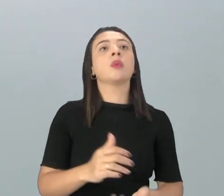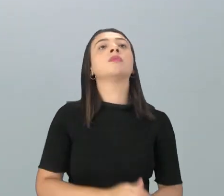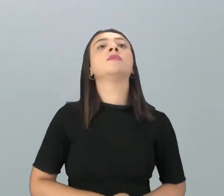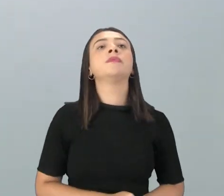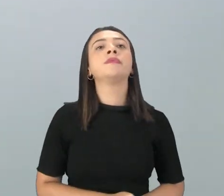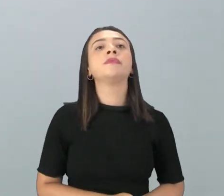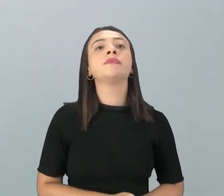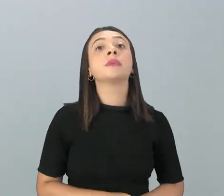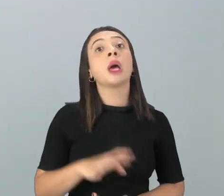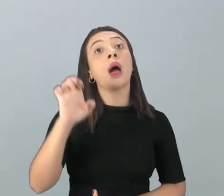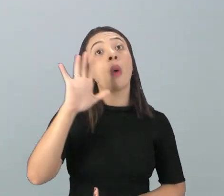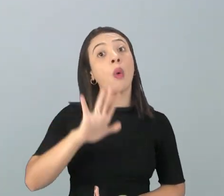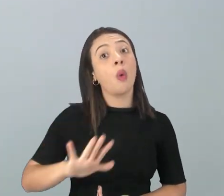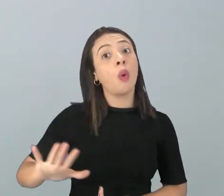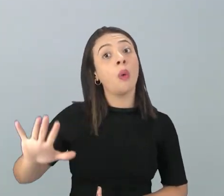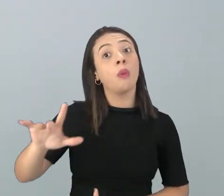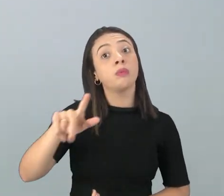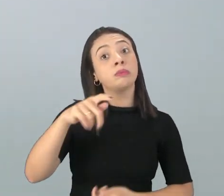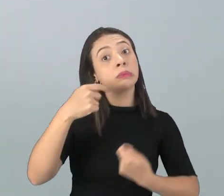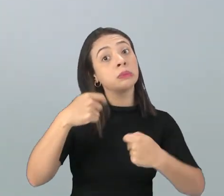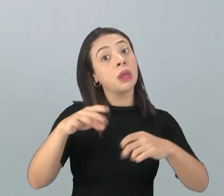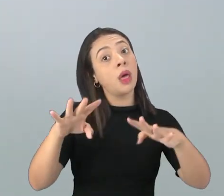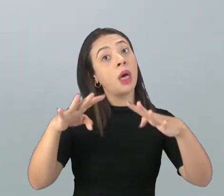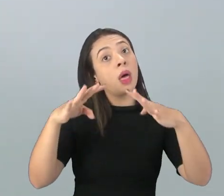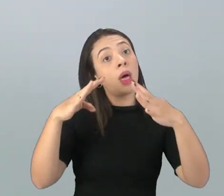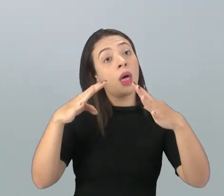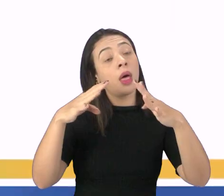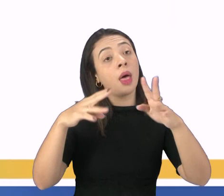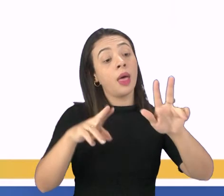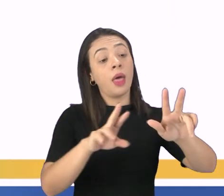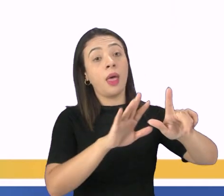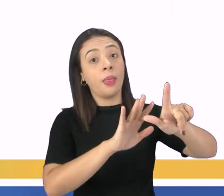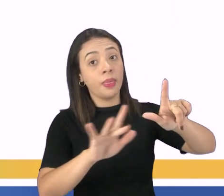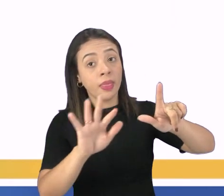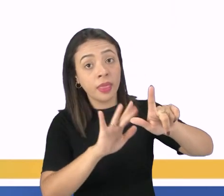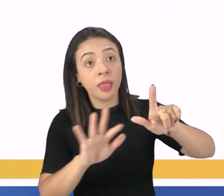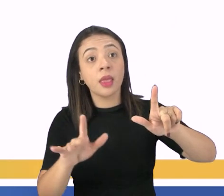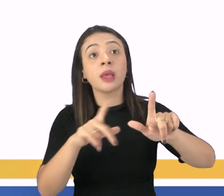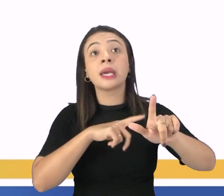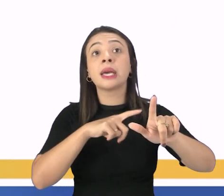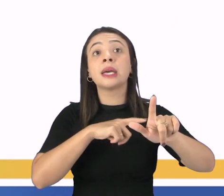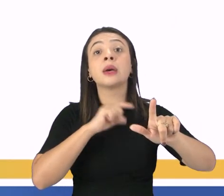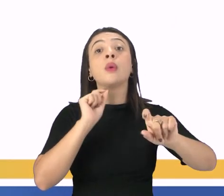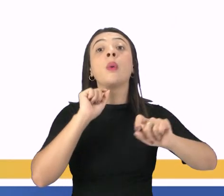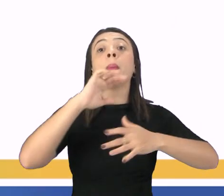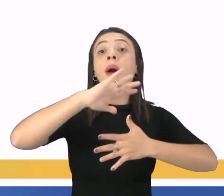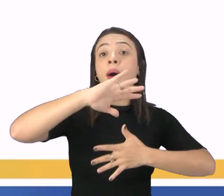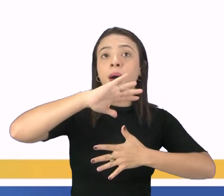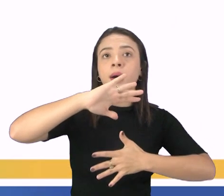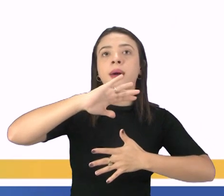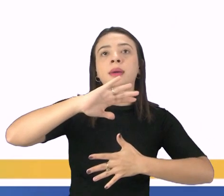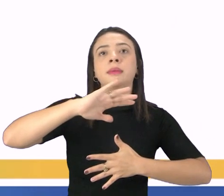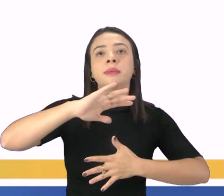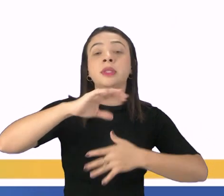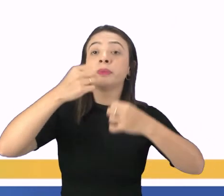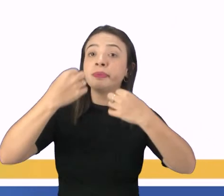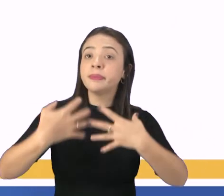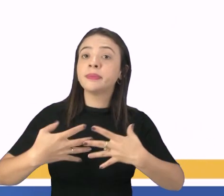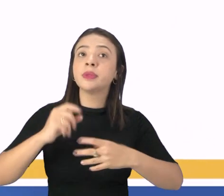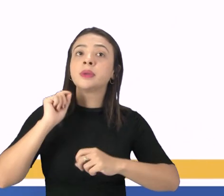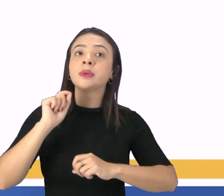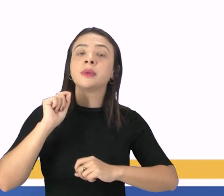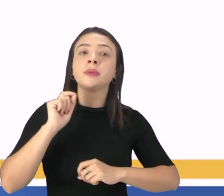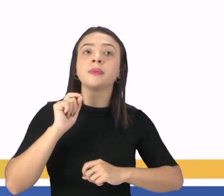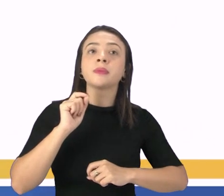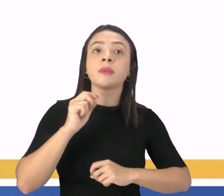Europa, quero que você preste bem atenção na legenda do que tem aí no mapa. A legenda diz, esse